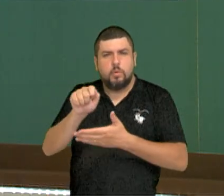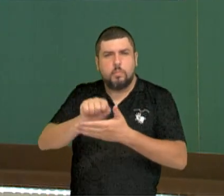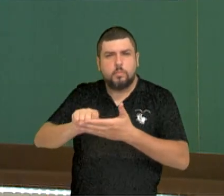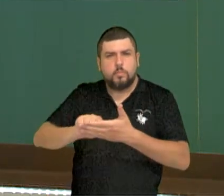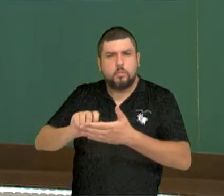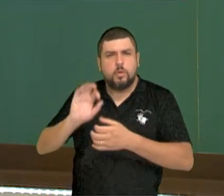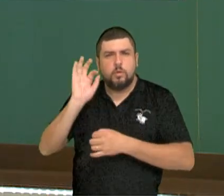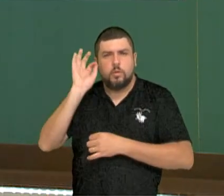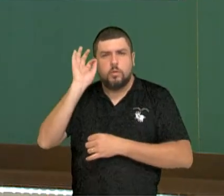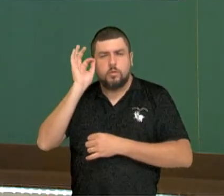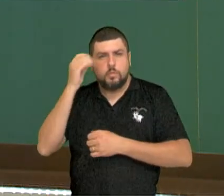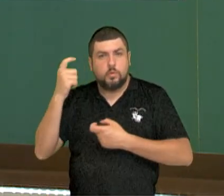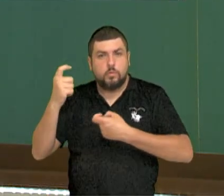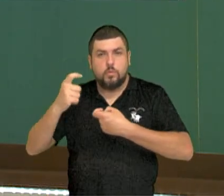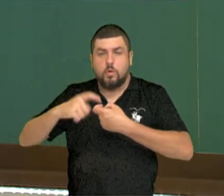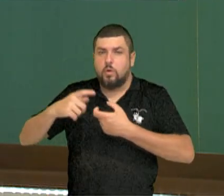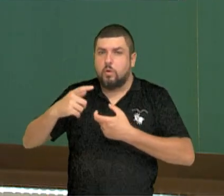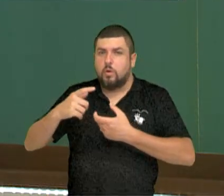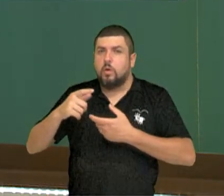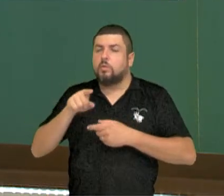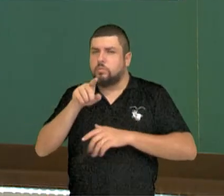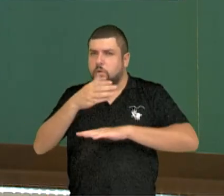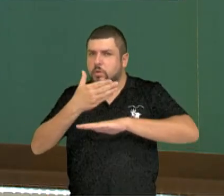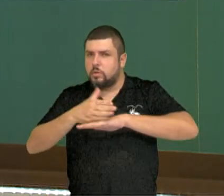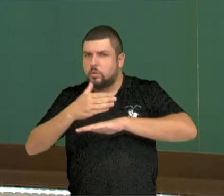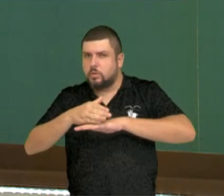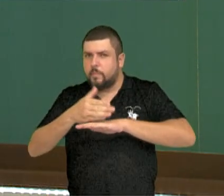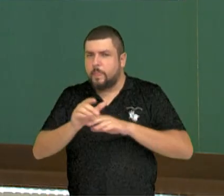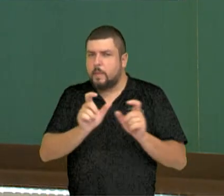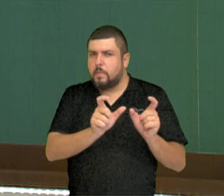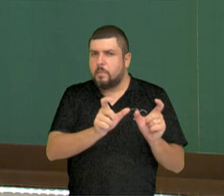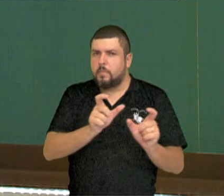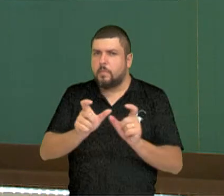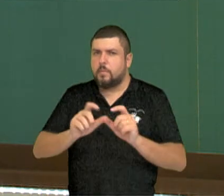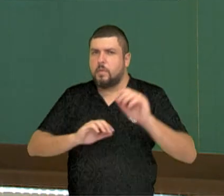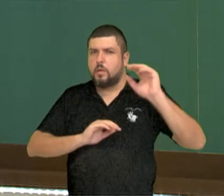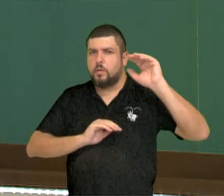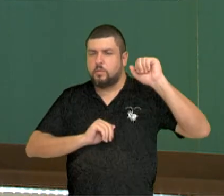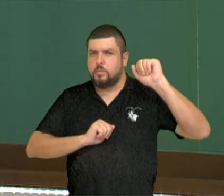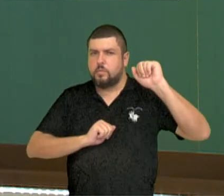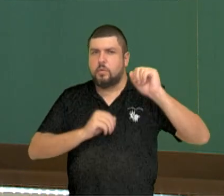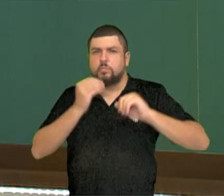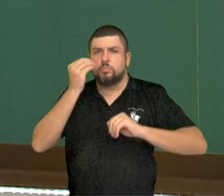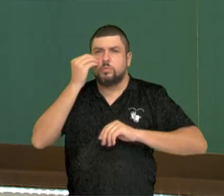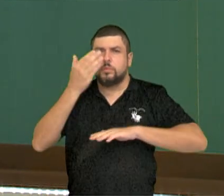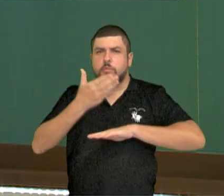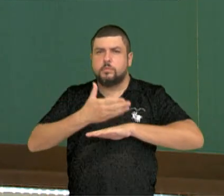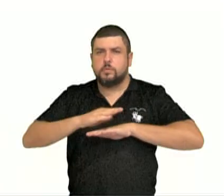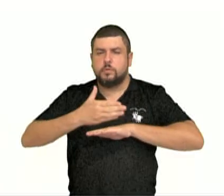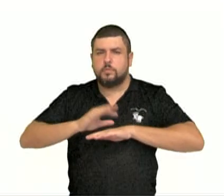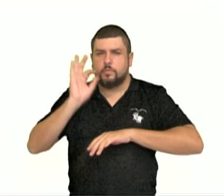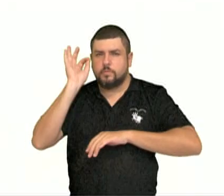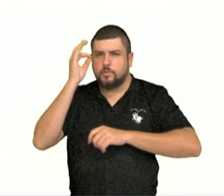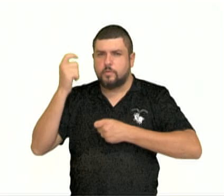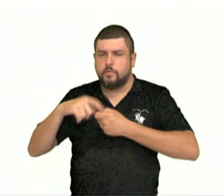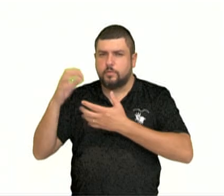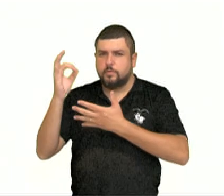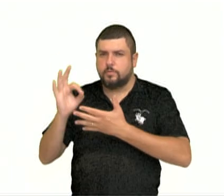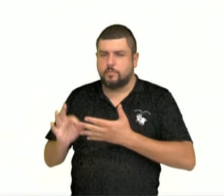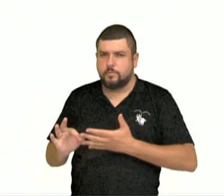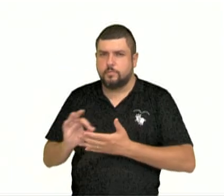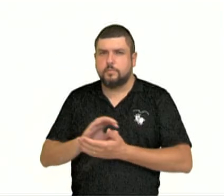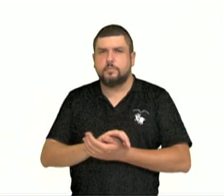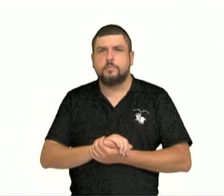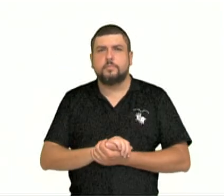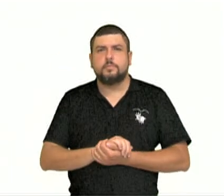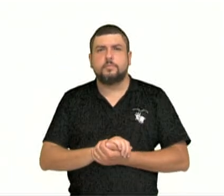escreva em língua espanhola, vocês já sabem bastante coisa, procure utilizar seus conhecimentos. Já voltamos aí para ver uma sugestão